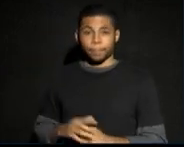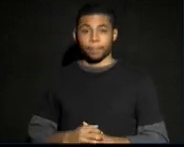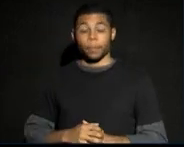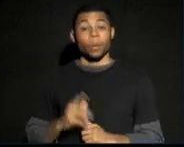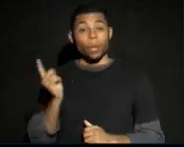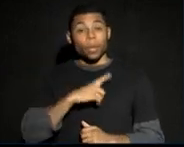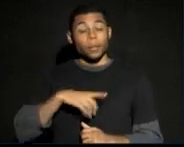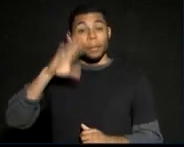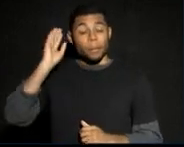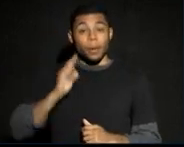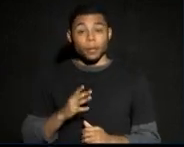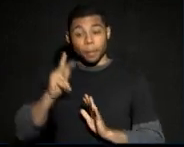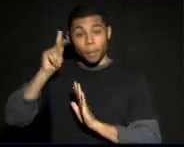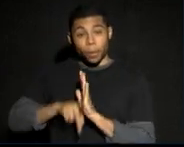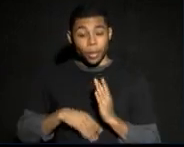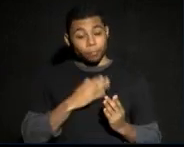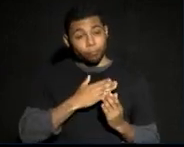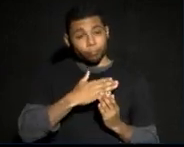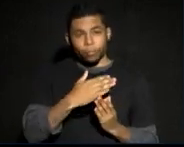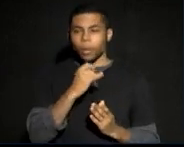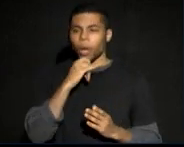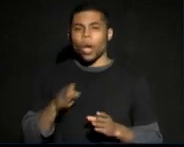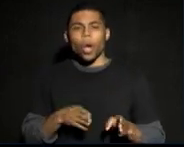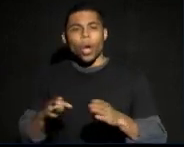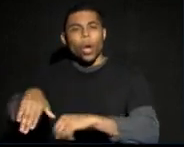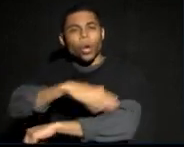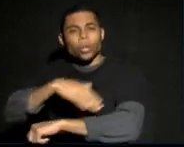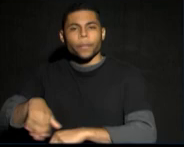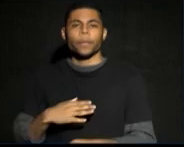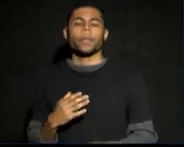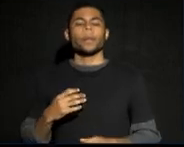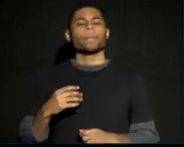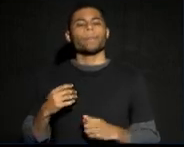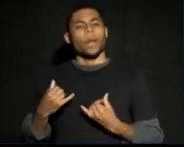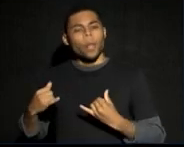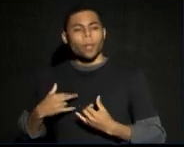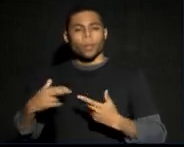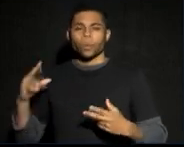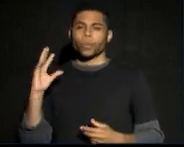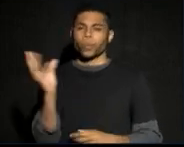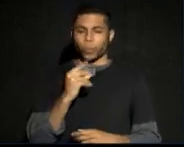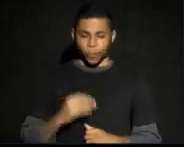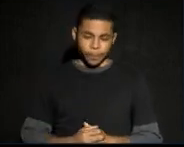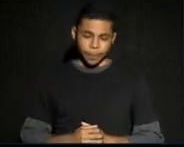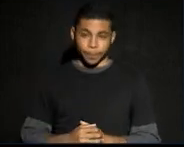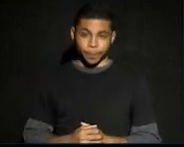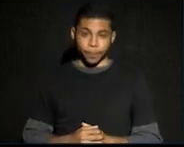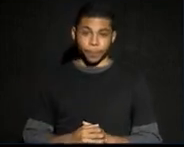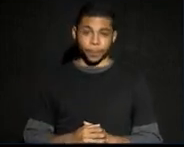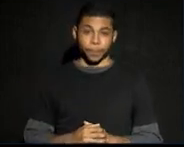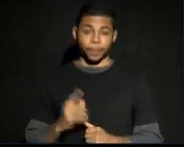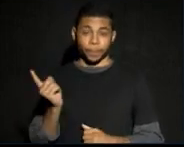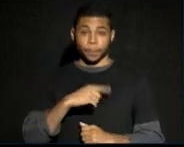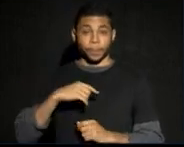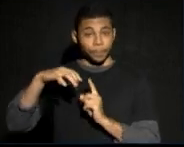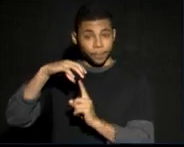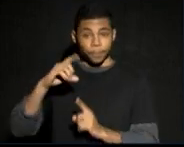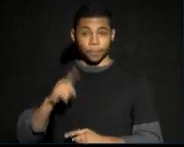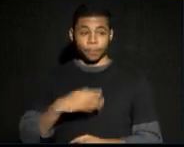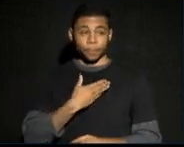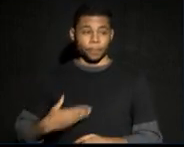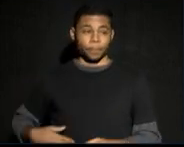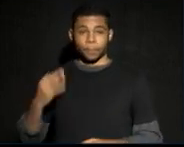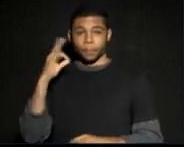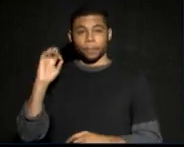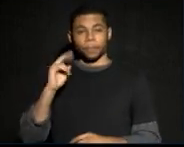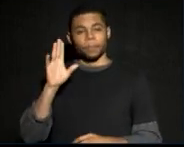a gente tem uma carteira de projetos do mundo Rodovia setor elétrico setor ambiental tudo se imaginar E o nosso cliente a tanto o